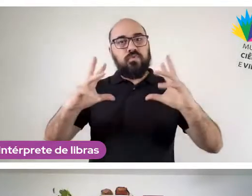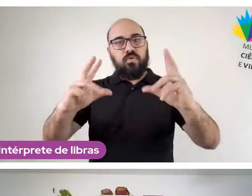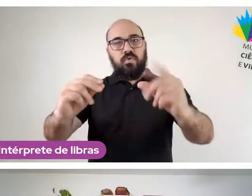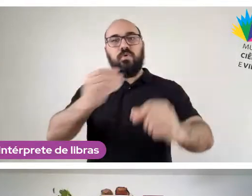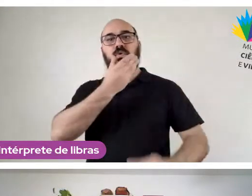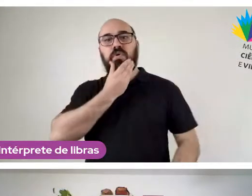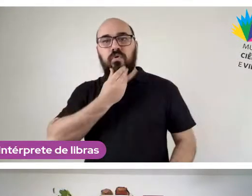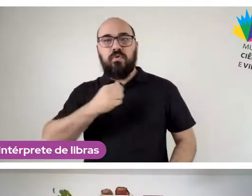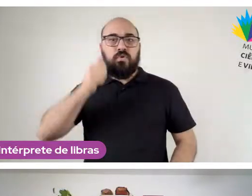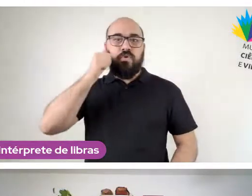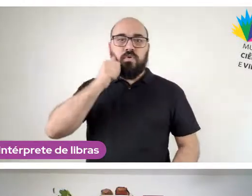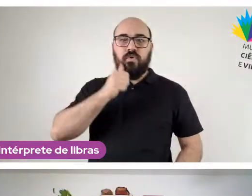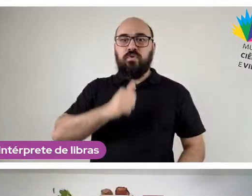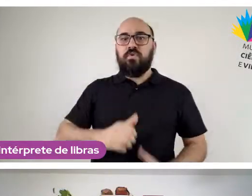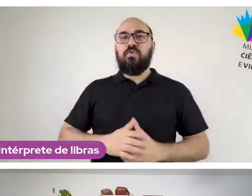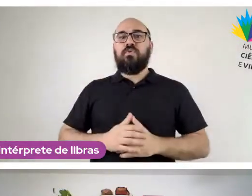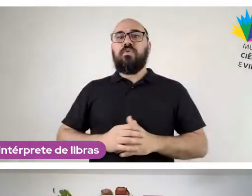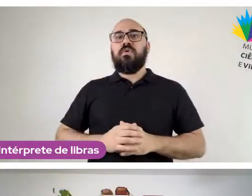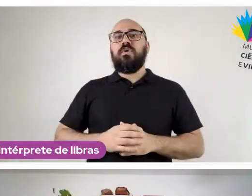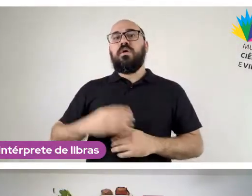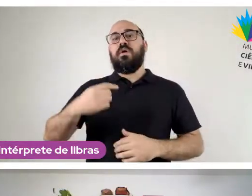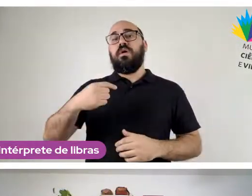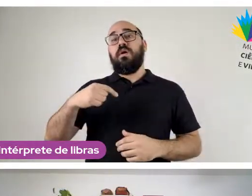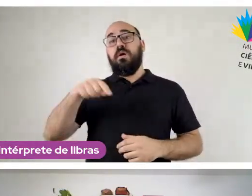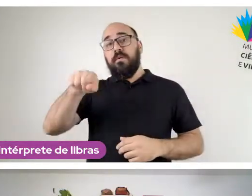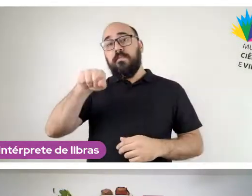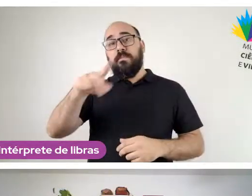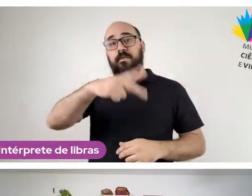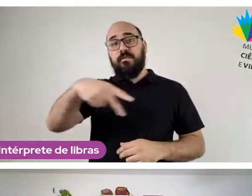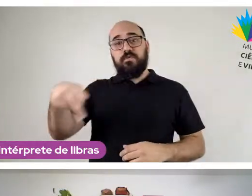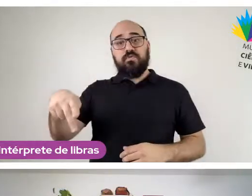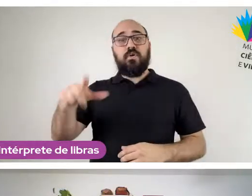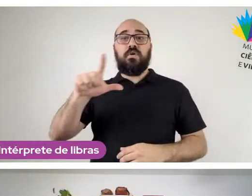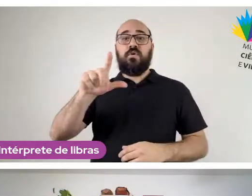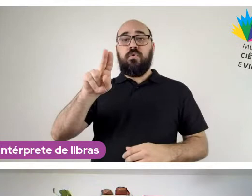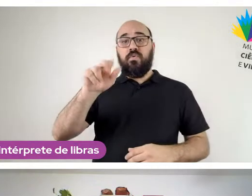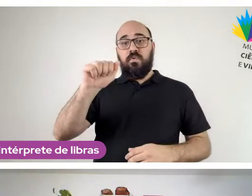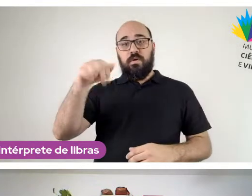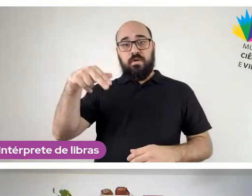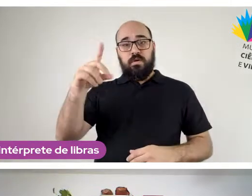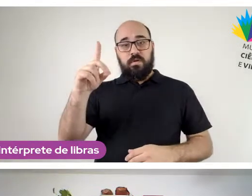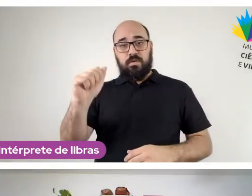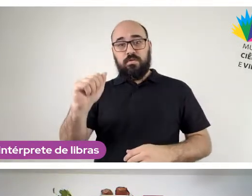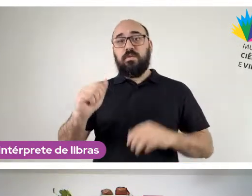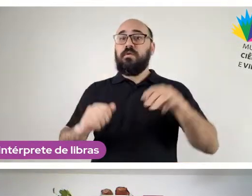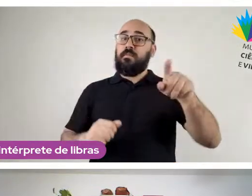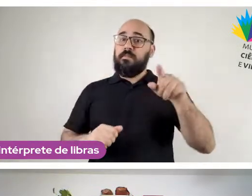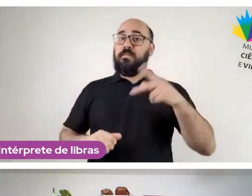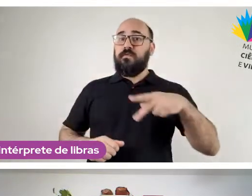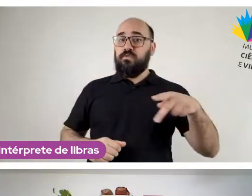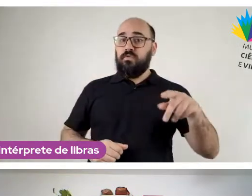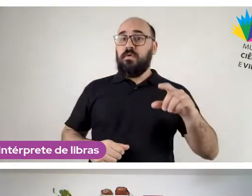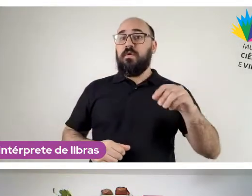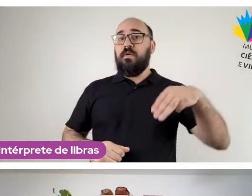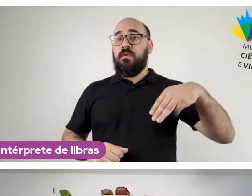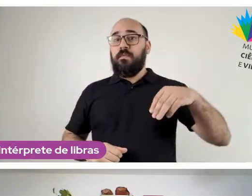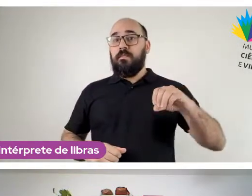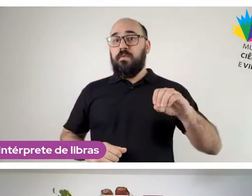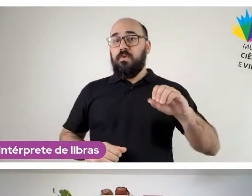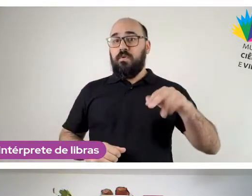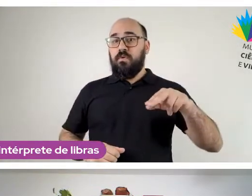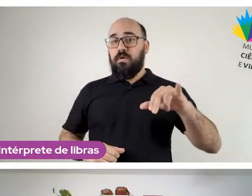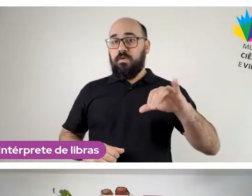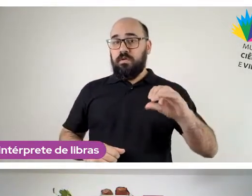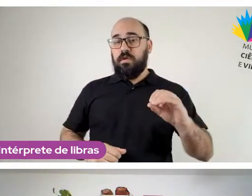Cumprimento aqui a professora Luanda e a pesquisadora Mônica, do Museu da Ciência e da Vida. Cumprimento